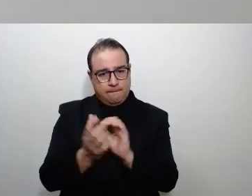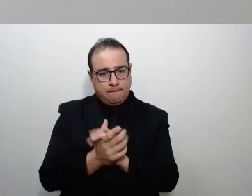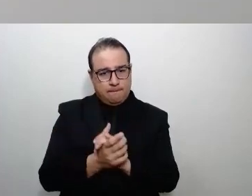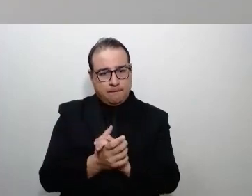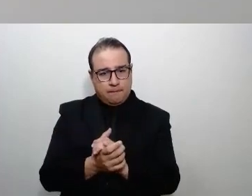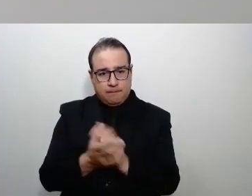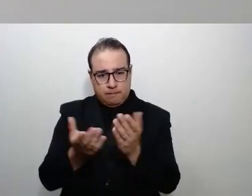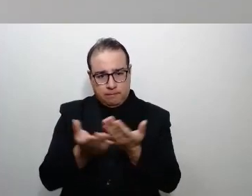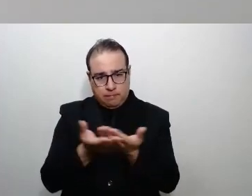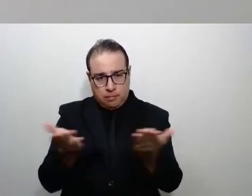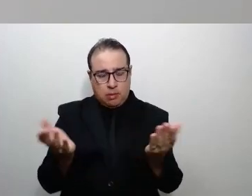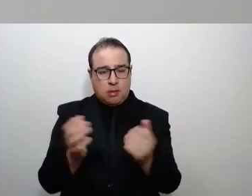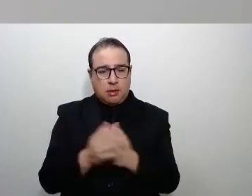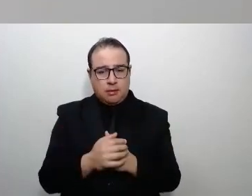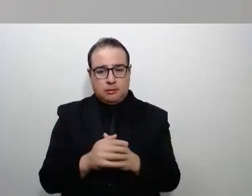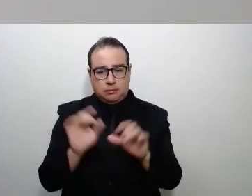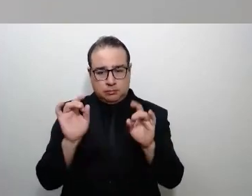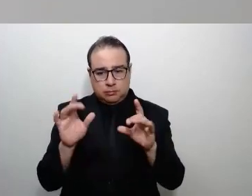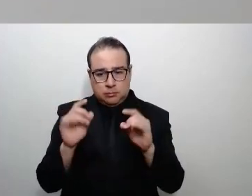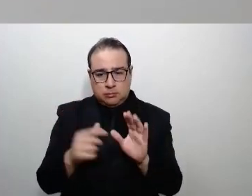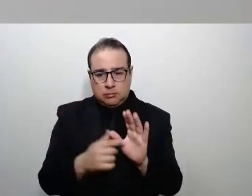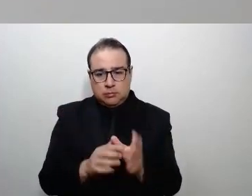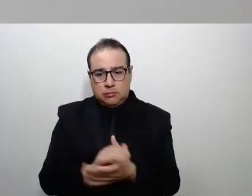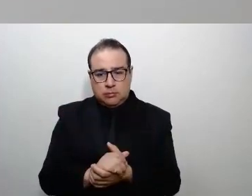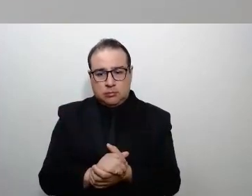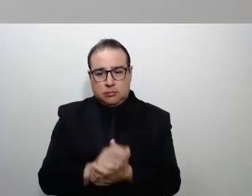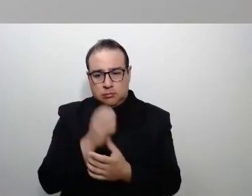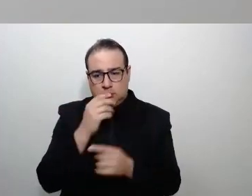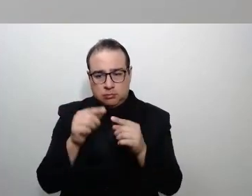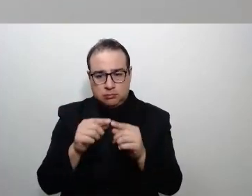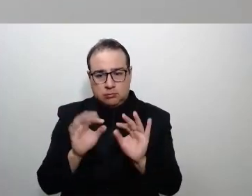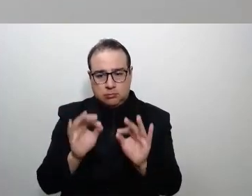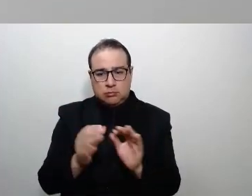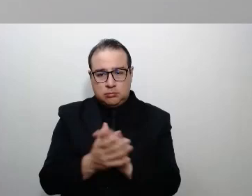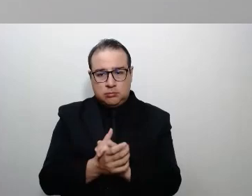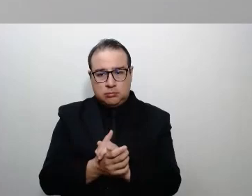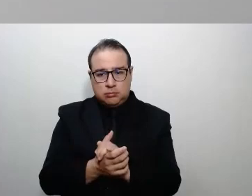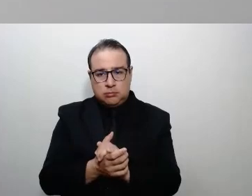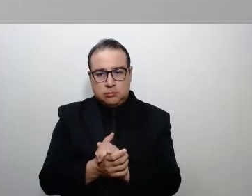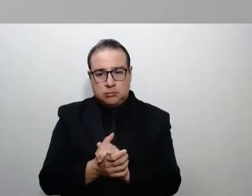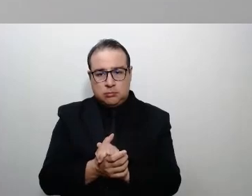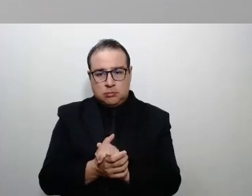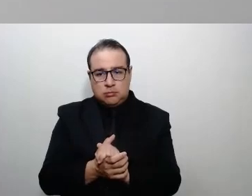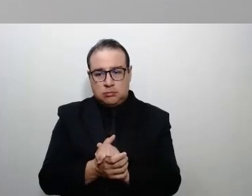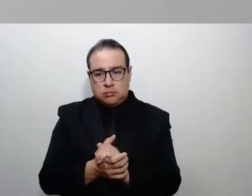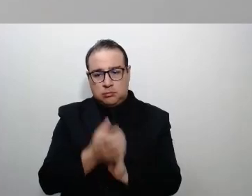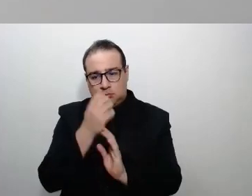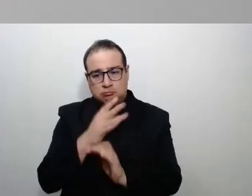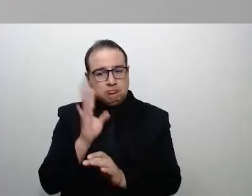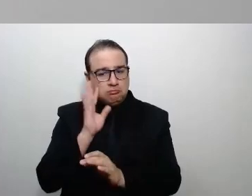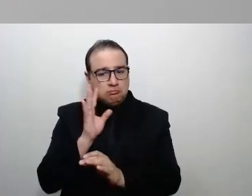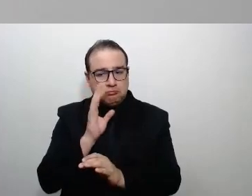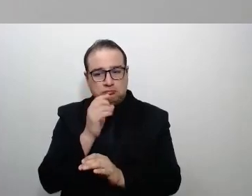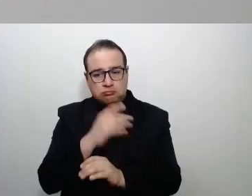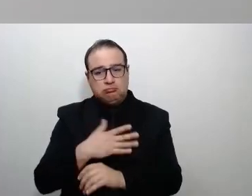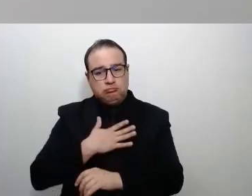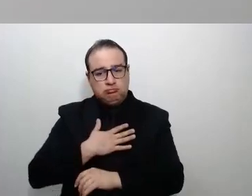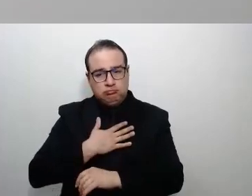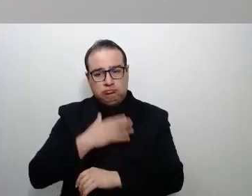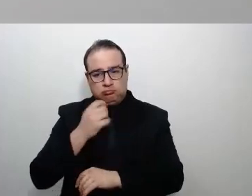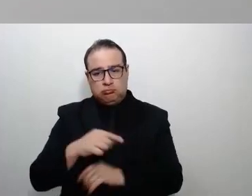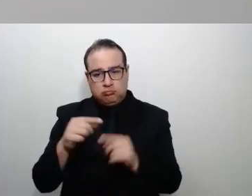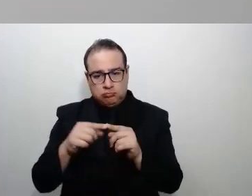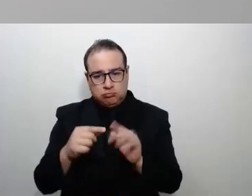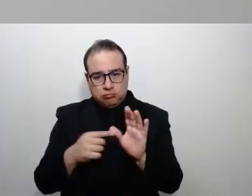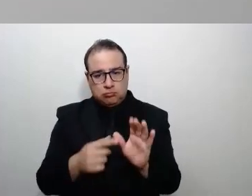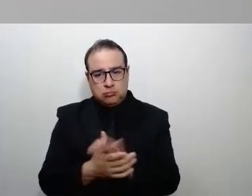vocês é uma cidade especialmente abençoada muito agradável mesmo para nós que